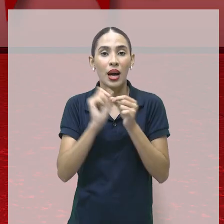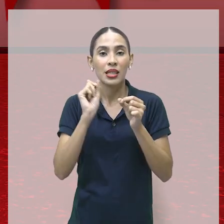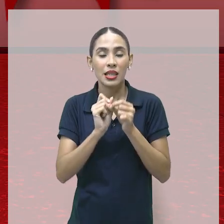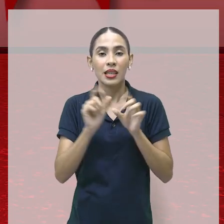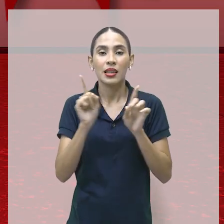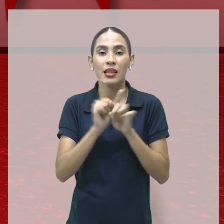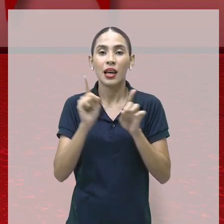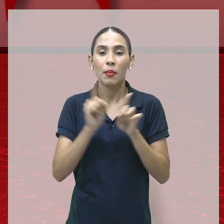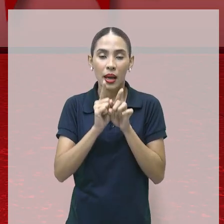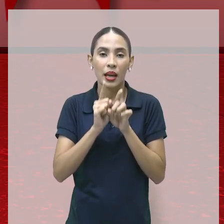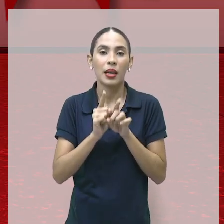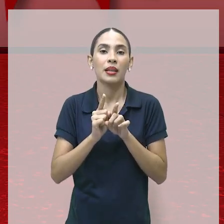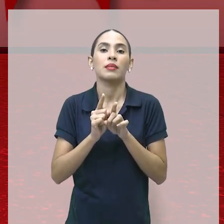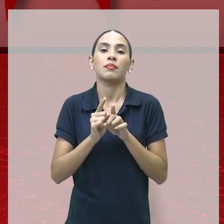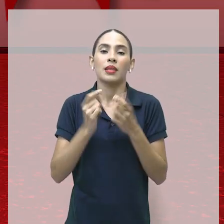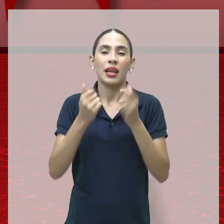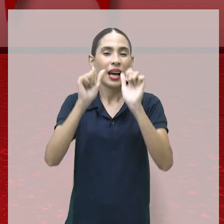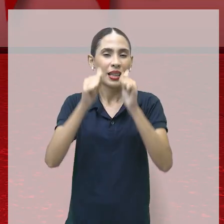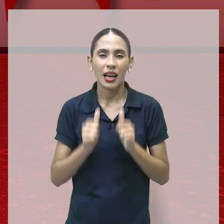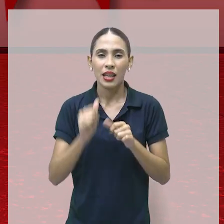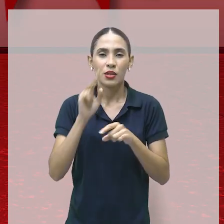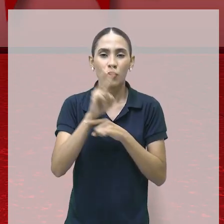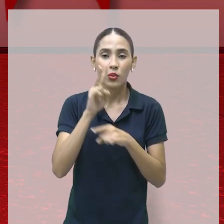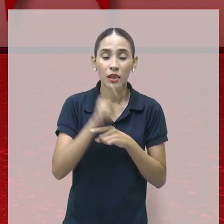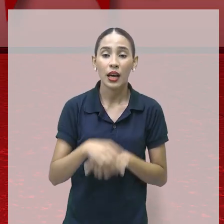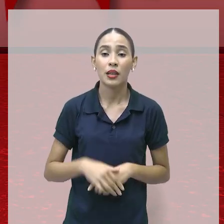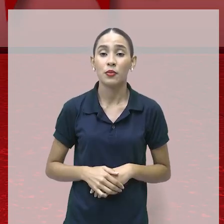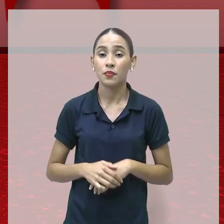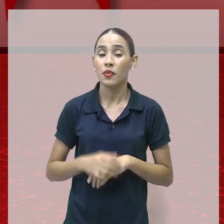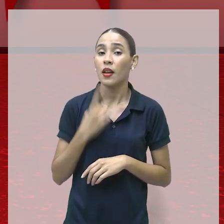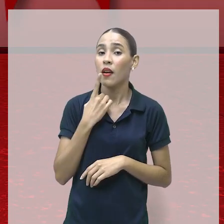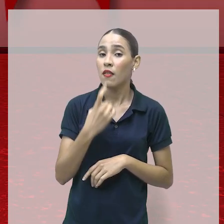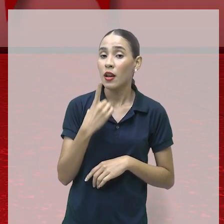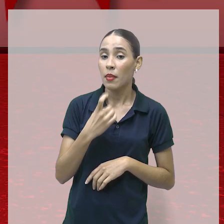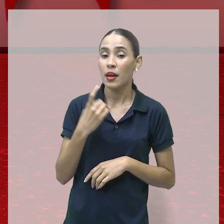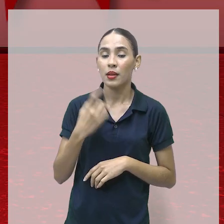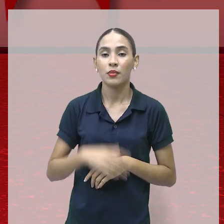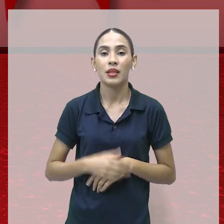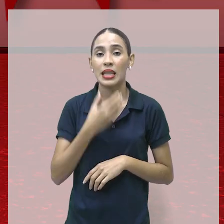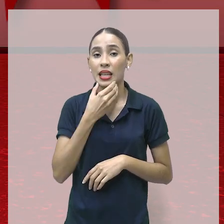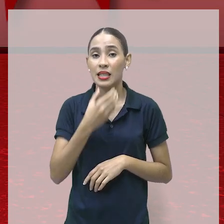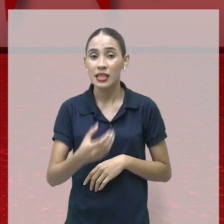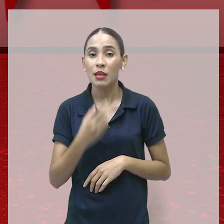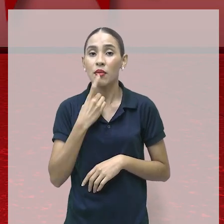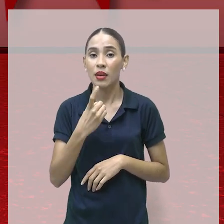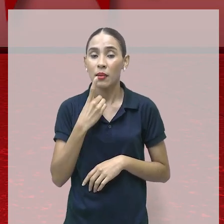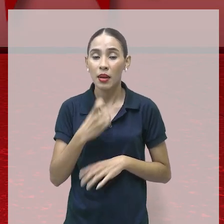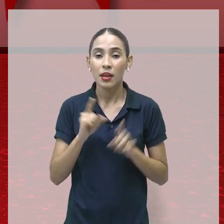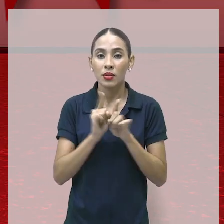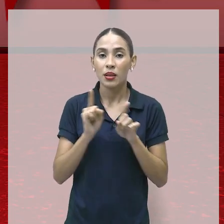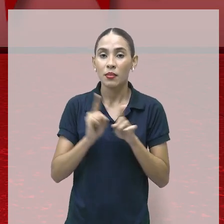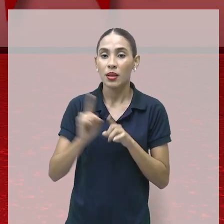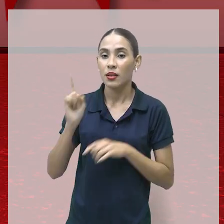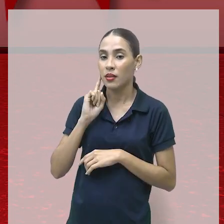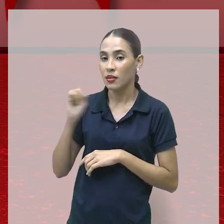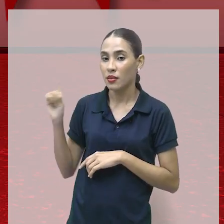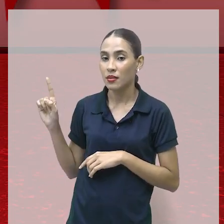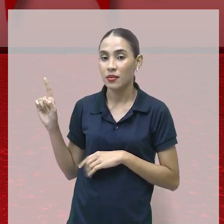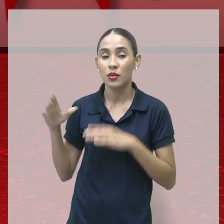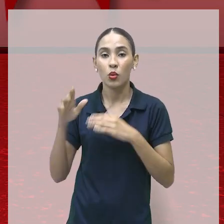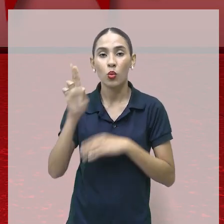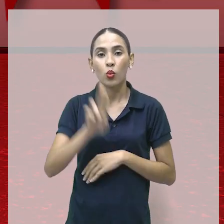a gente tem o Dezembro Vermelho, que vem trazer também mais informações, né, através dessa campanha, sobre a importância do uso